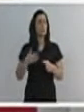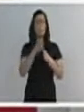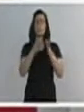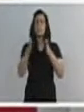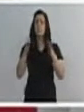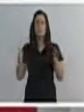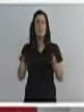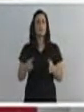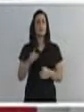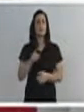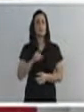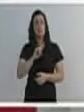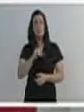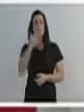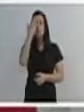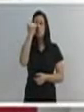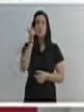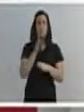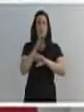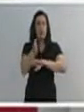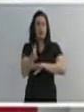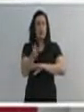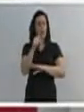peleando no sentido de